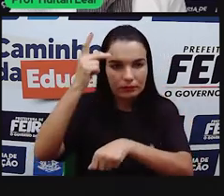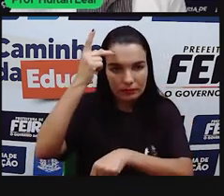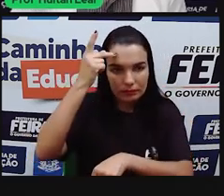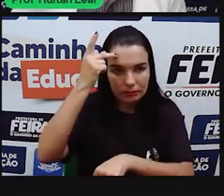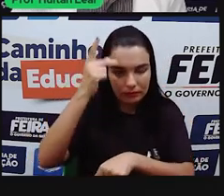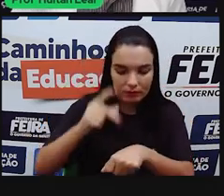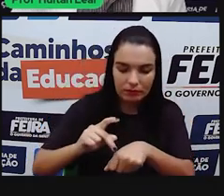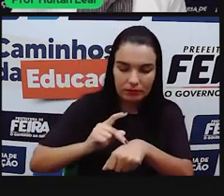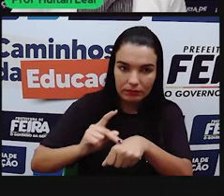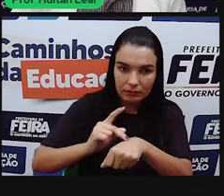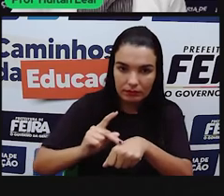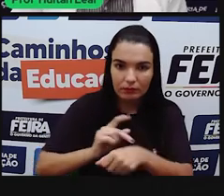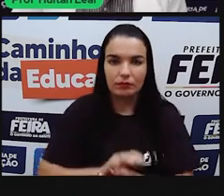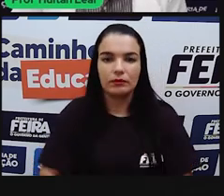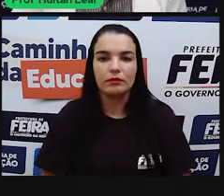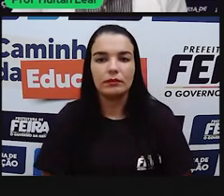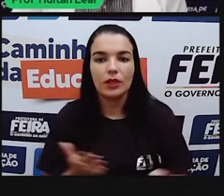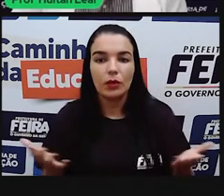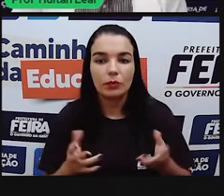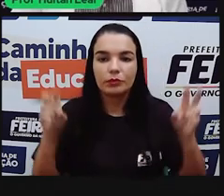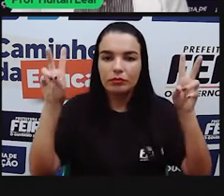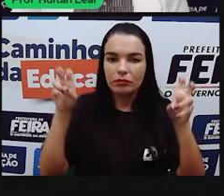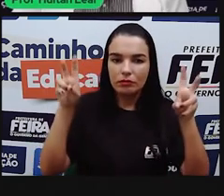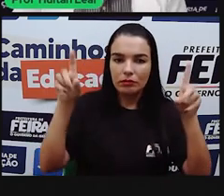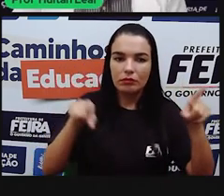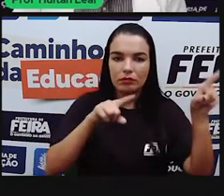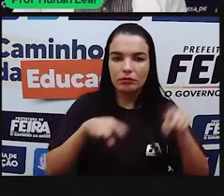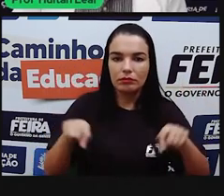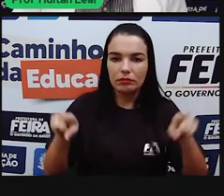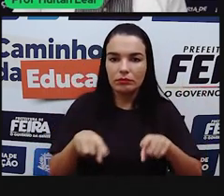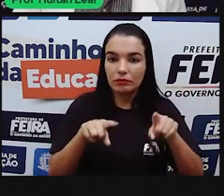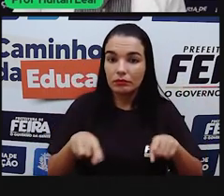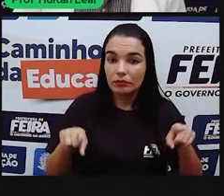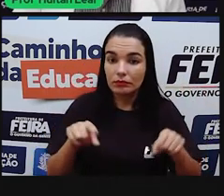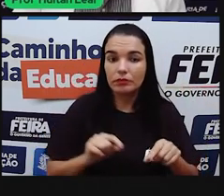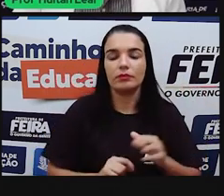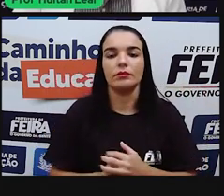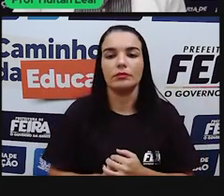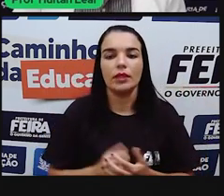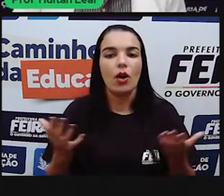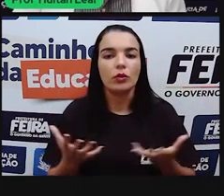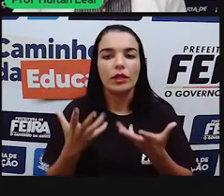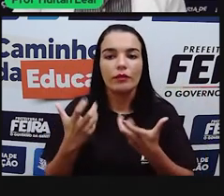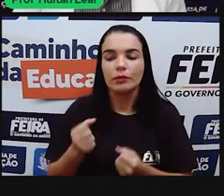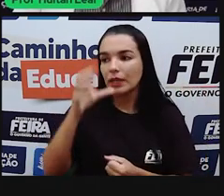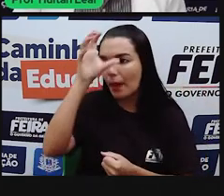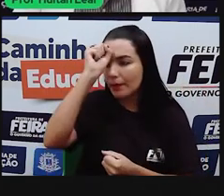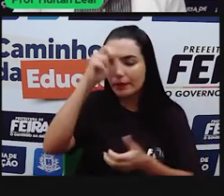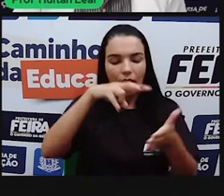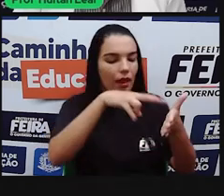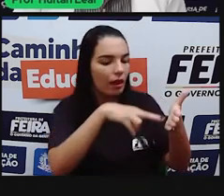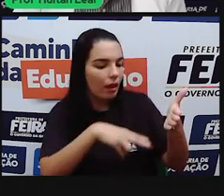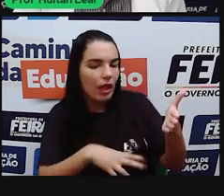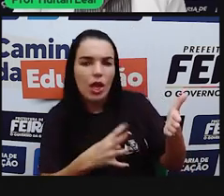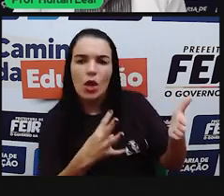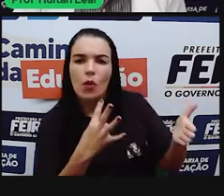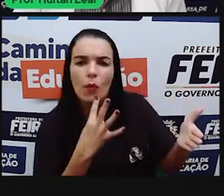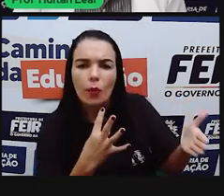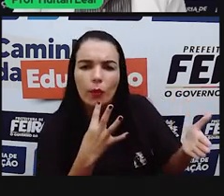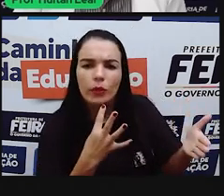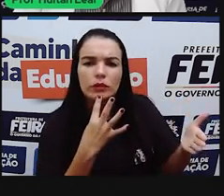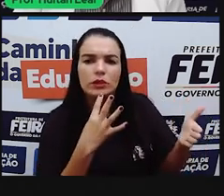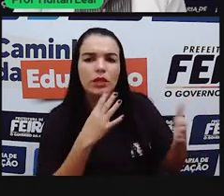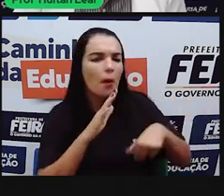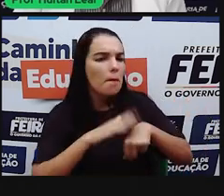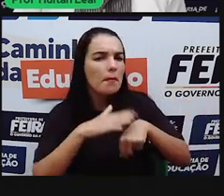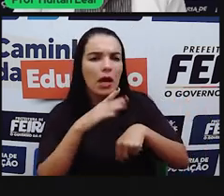nós vamos falar um pouco sobre canção e o que é que nós vamos aprender, ler, reconhecer e usar o maior número de